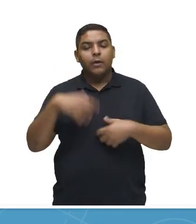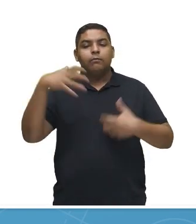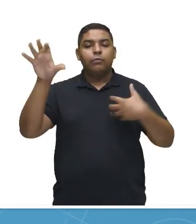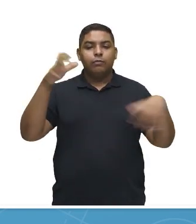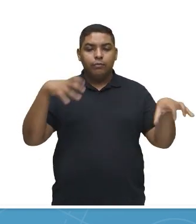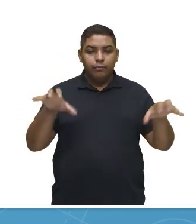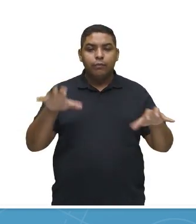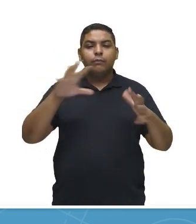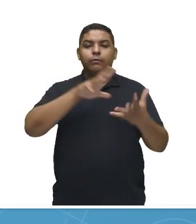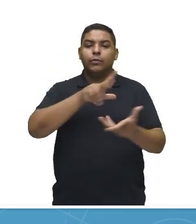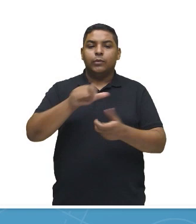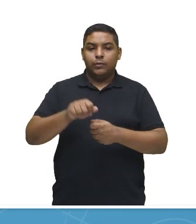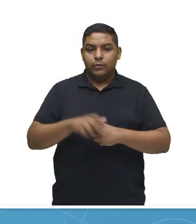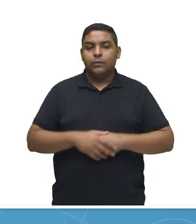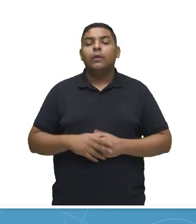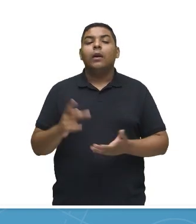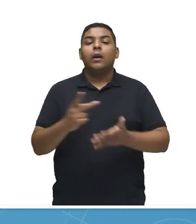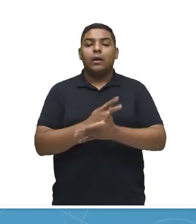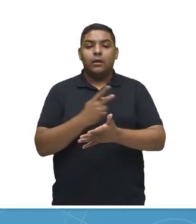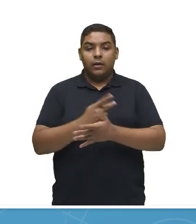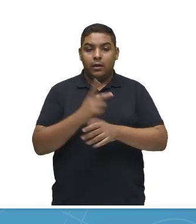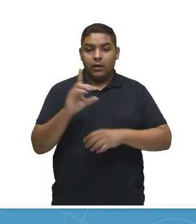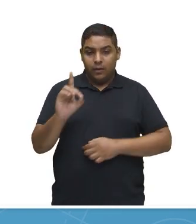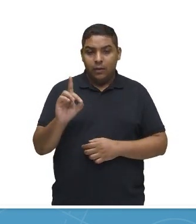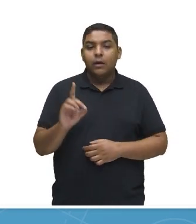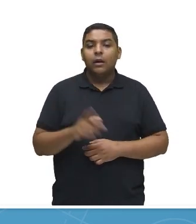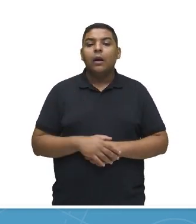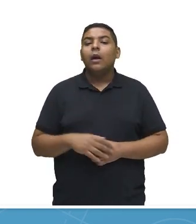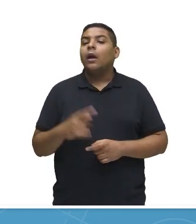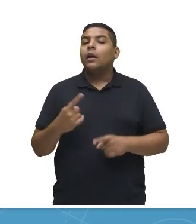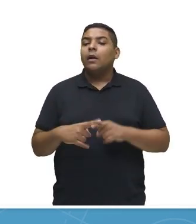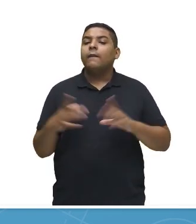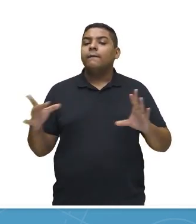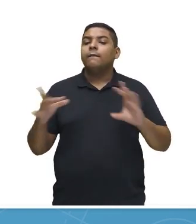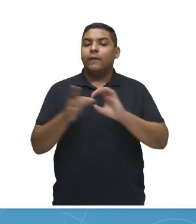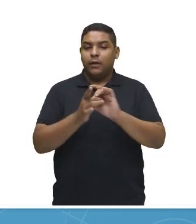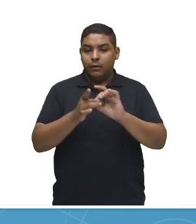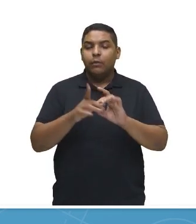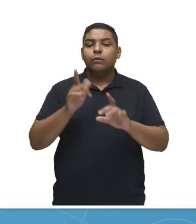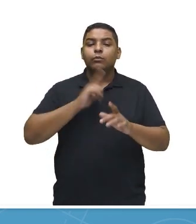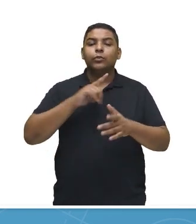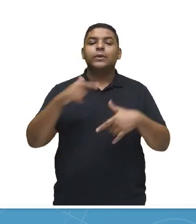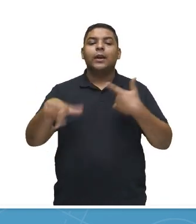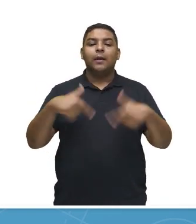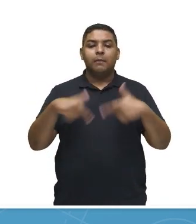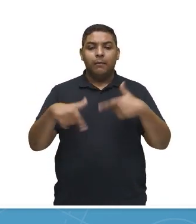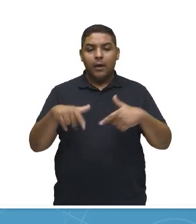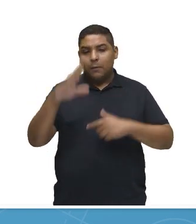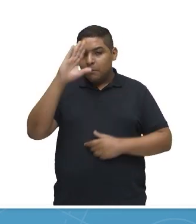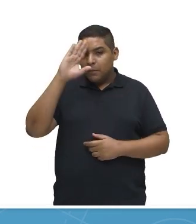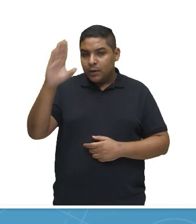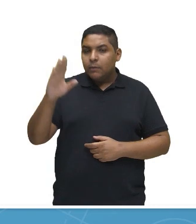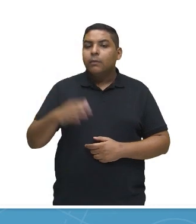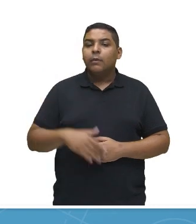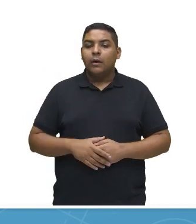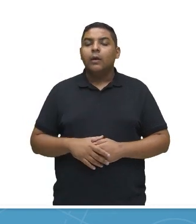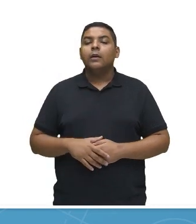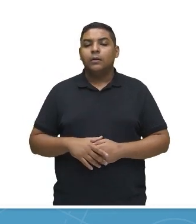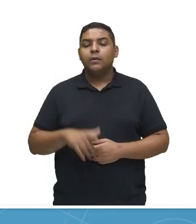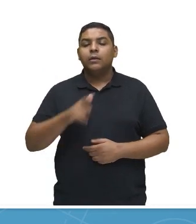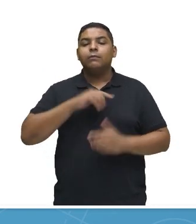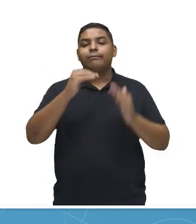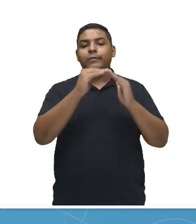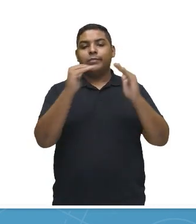D é falsa porque grande vínculo das atividades primárias estando práticas subordinadas ao meio urbano e